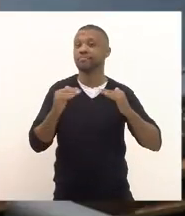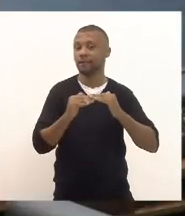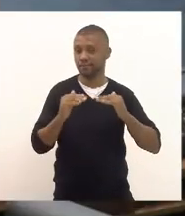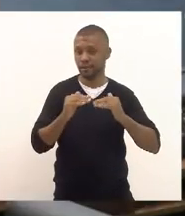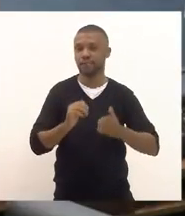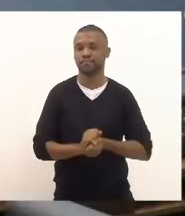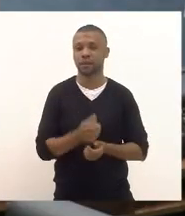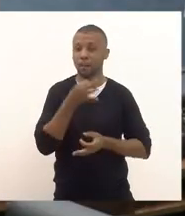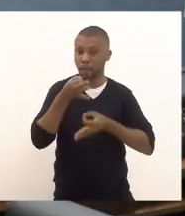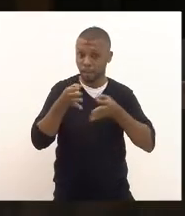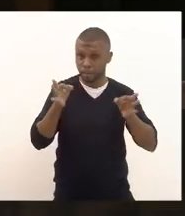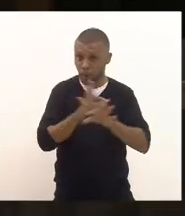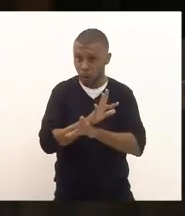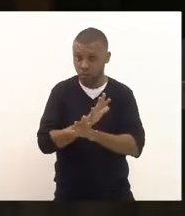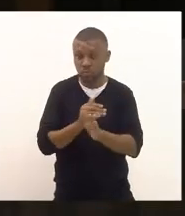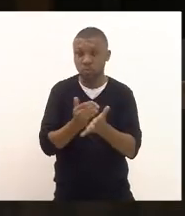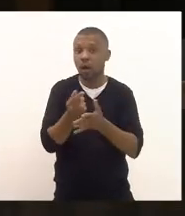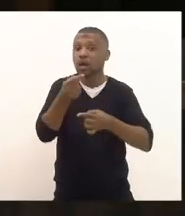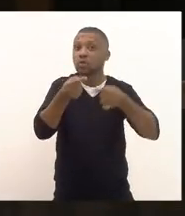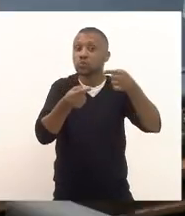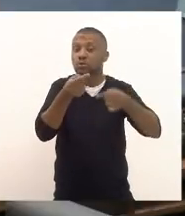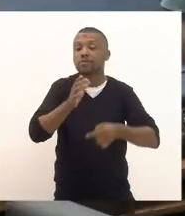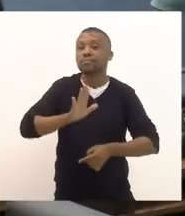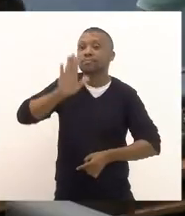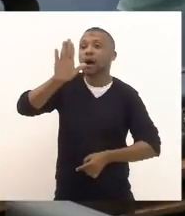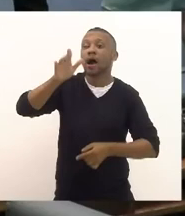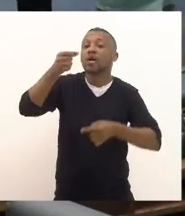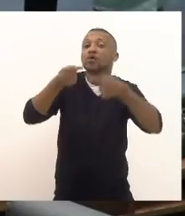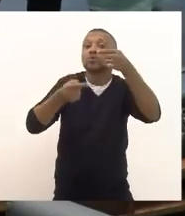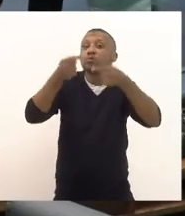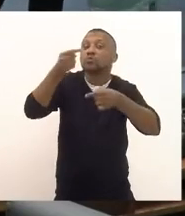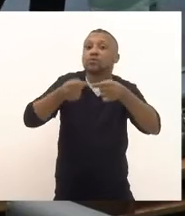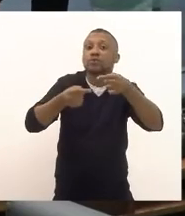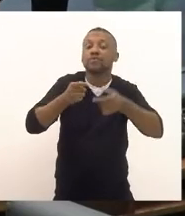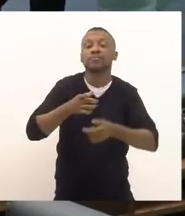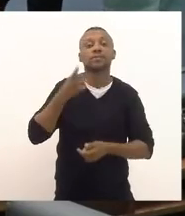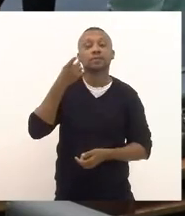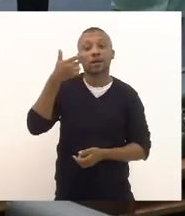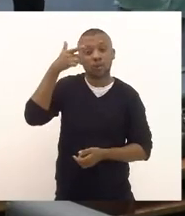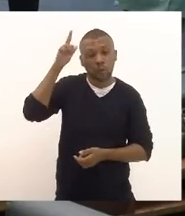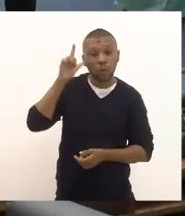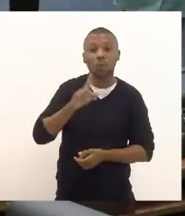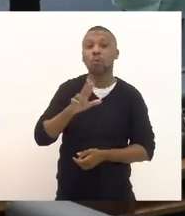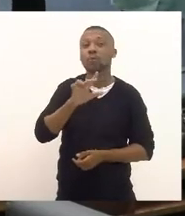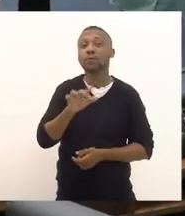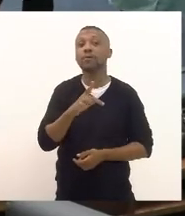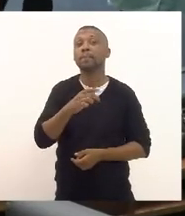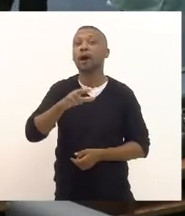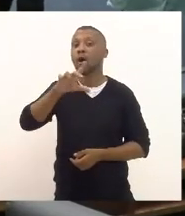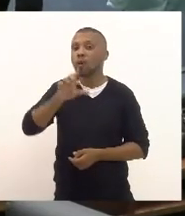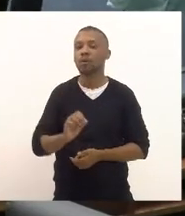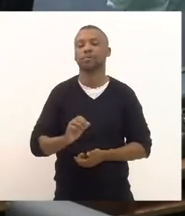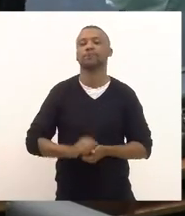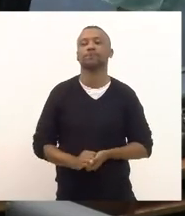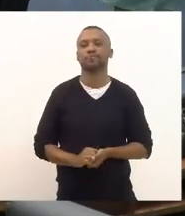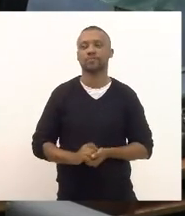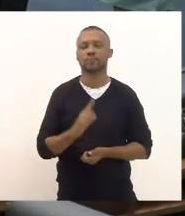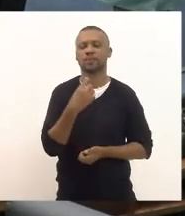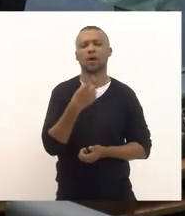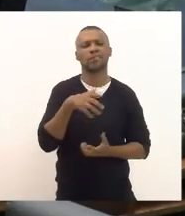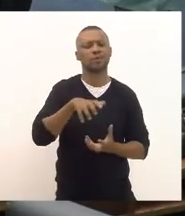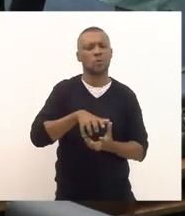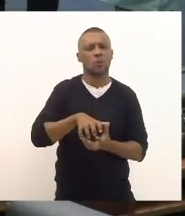pareceres emitidos em discussão para discutir se o Deputado Luiz Paulo nosso vai